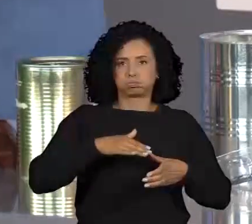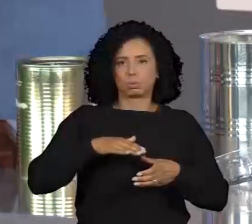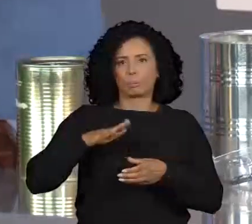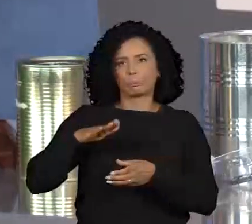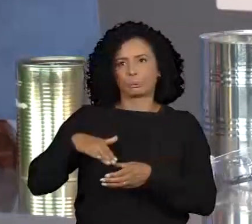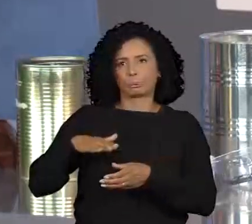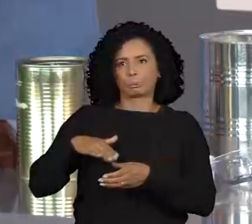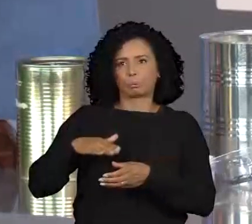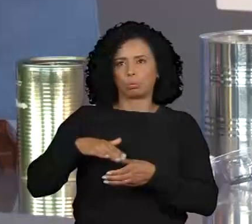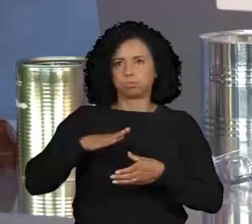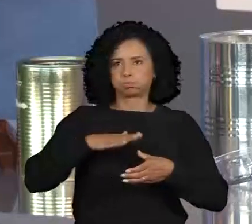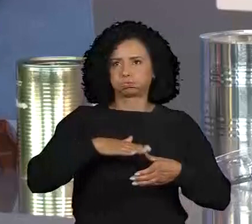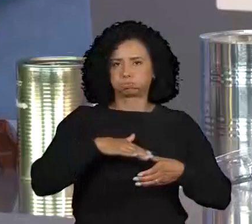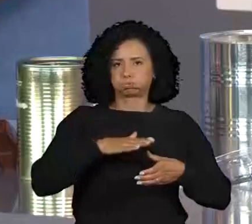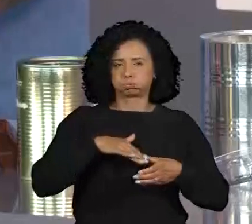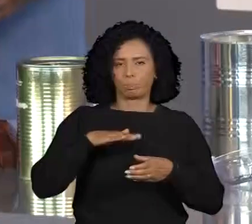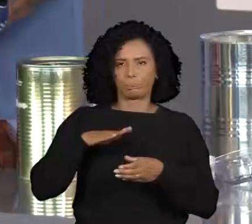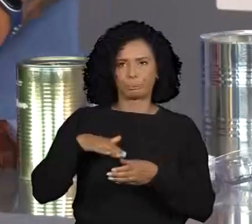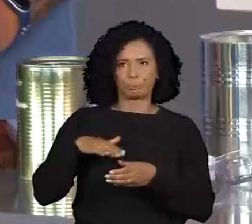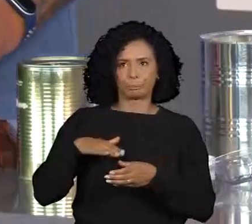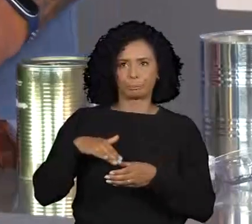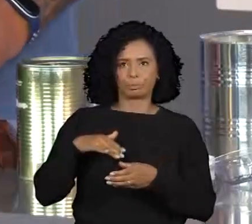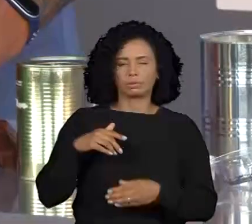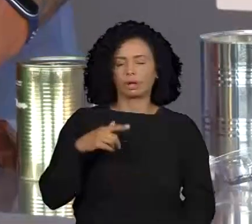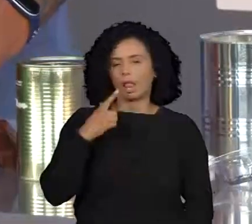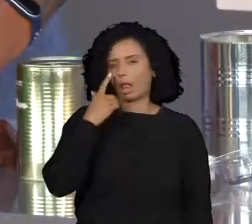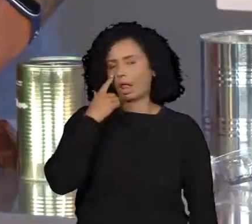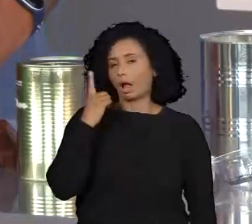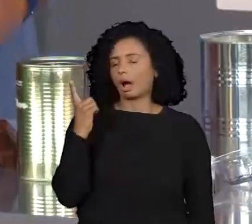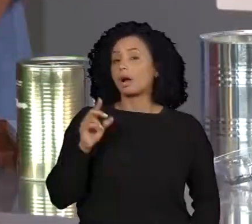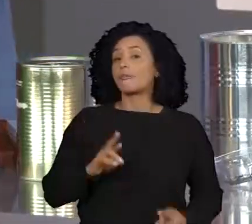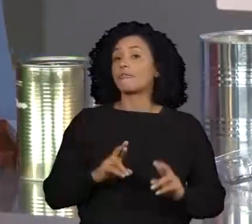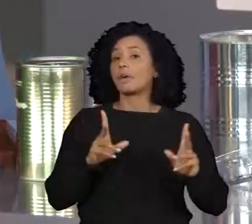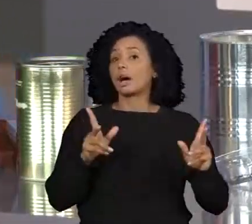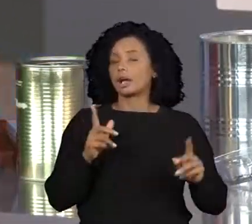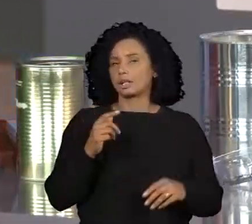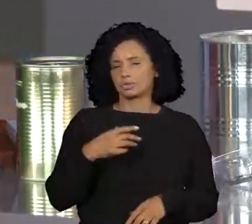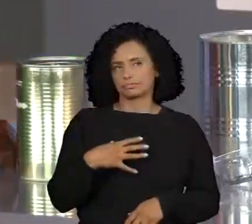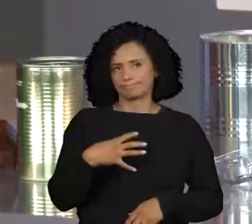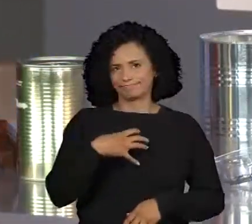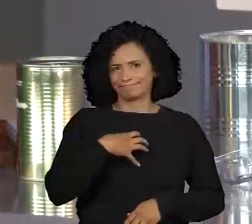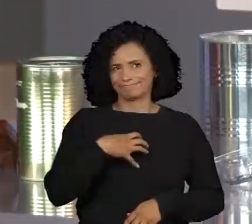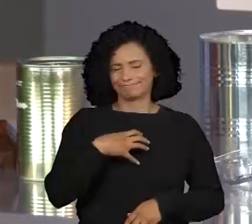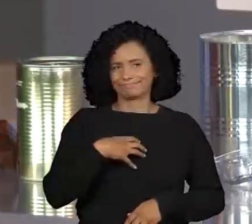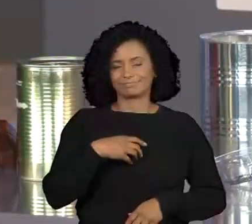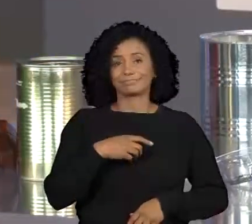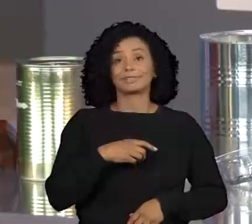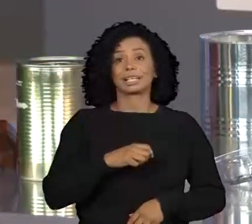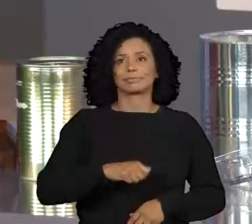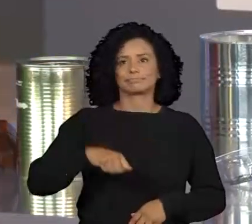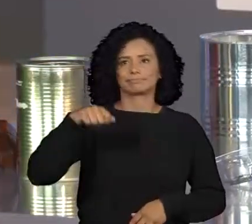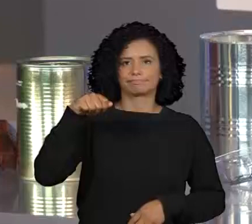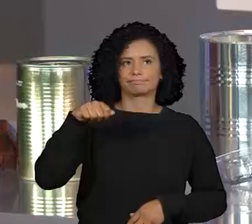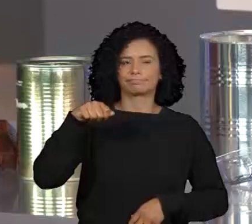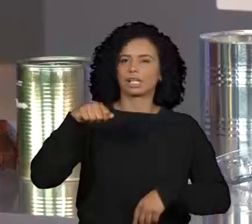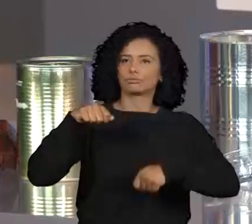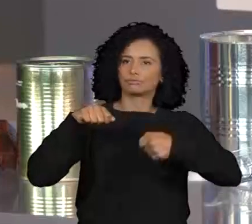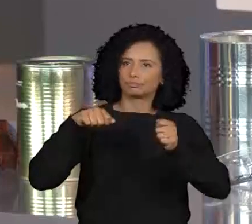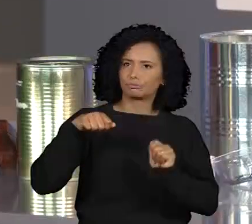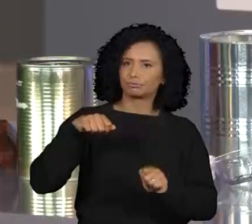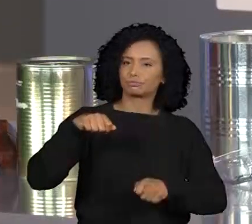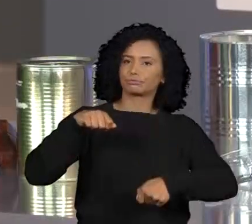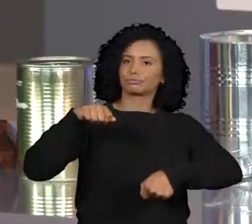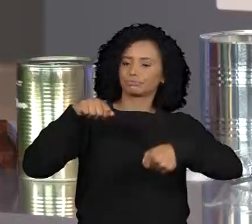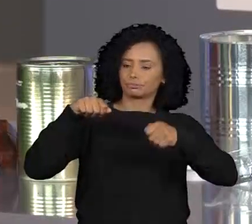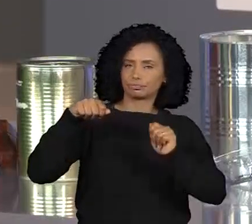dá para perceber né A diferença é a mesma coisa a nossa árvore de sino que tá aqui do lado Oi livre de ensino